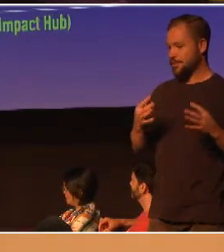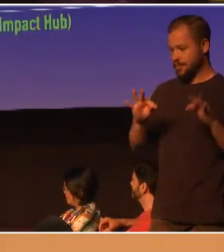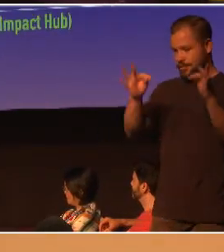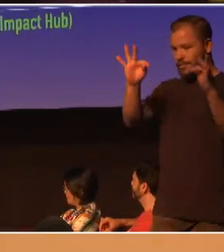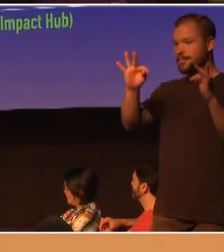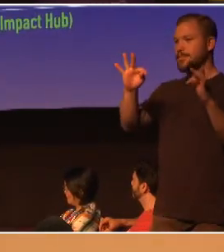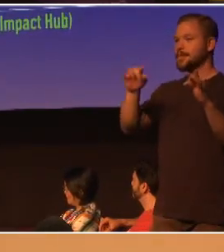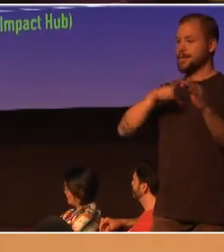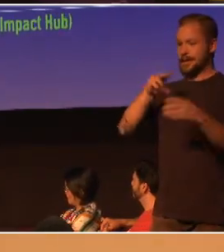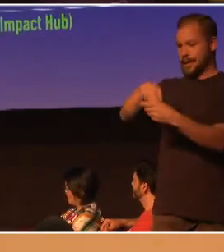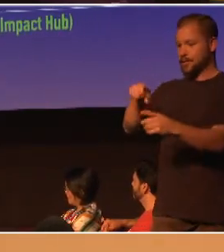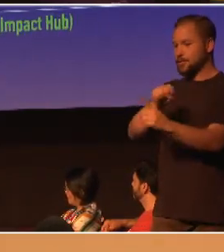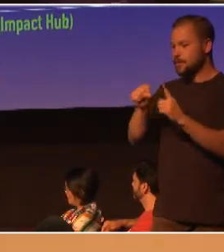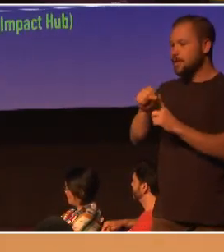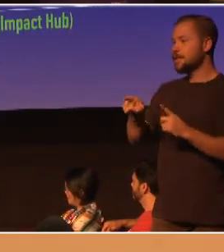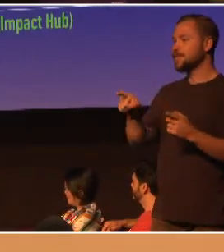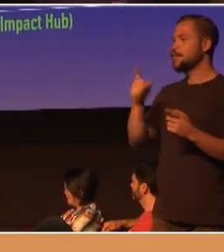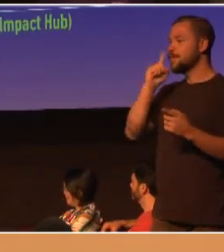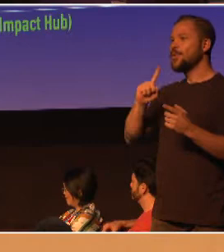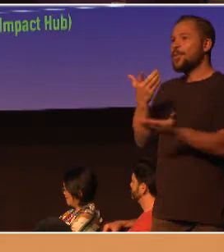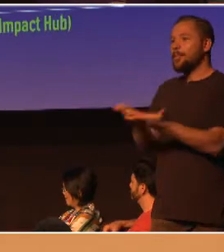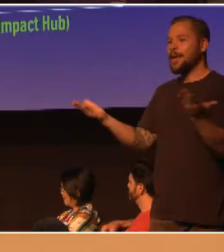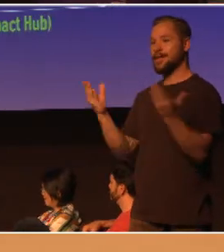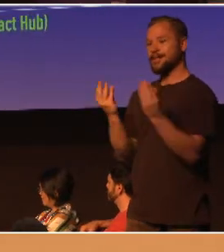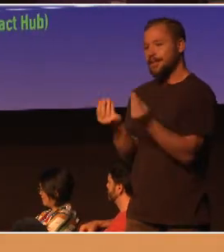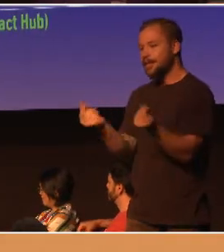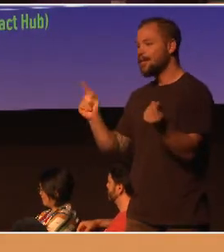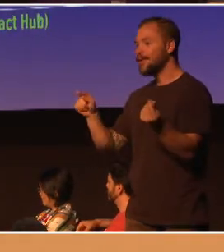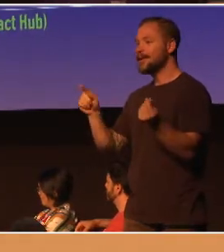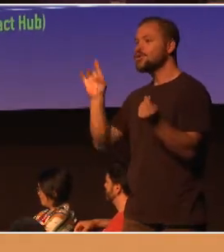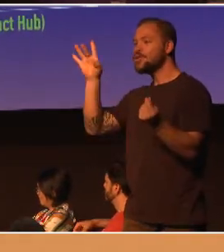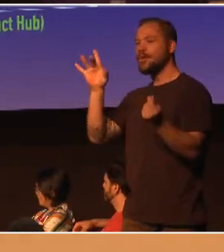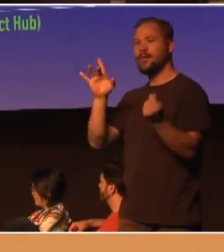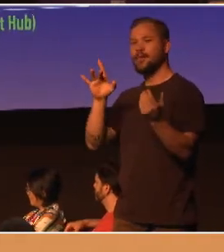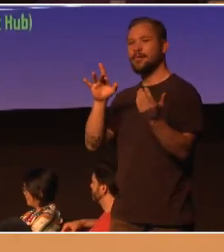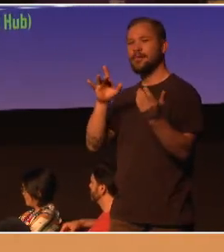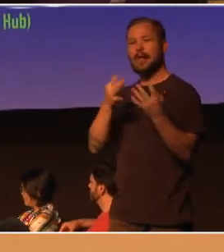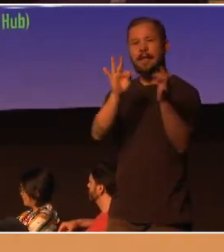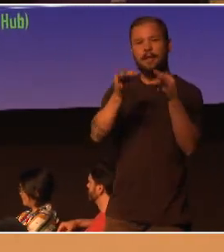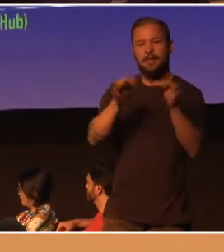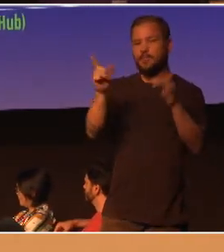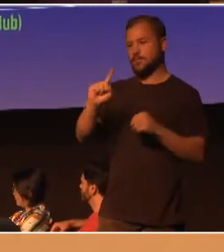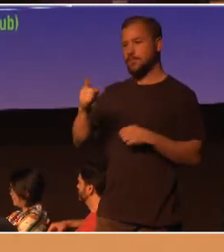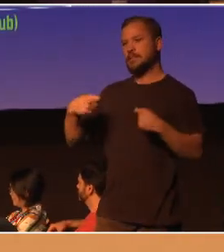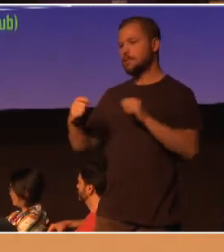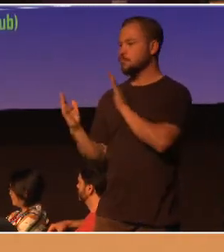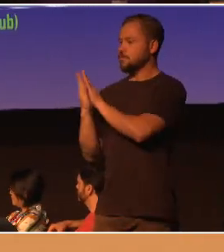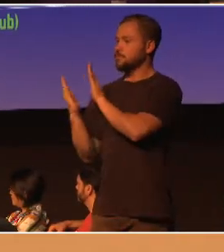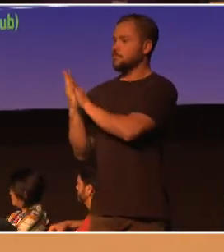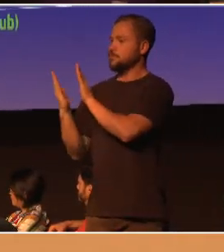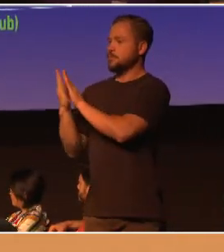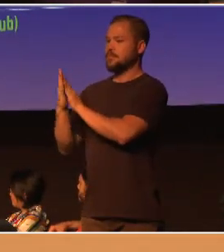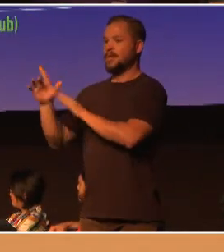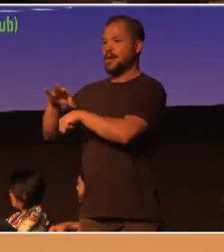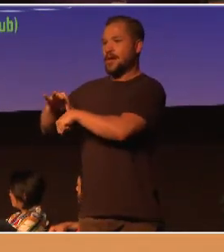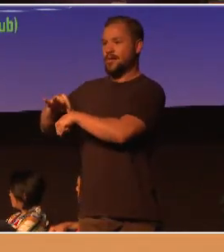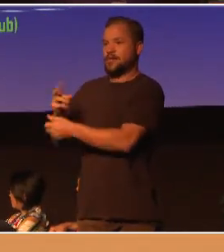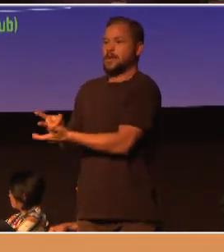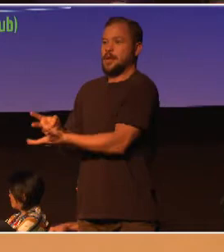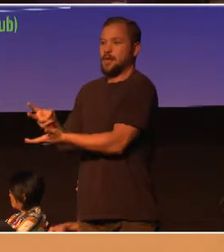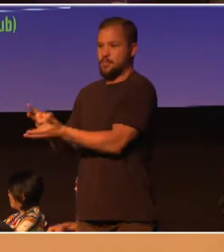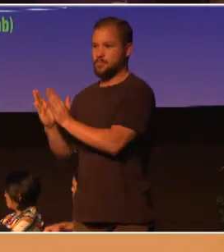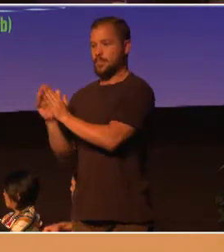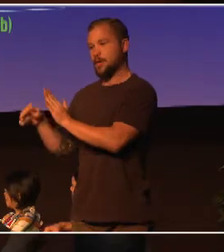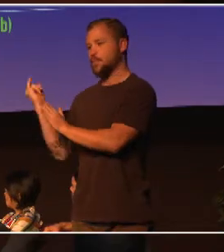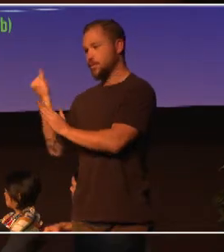nunca perca essa possibilidade desse encontro pessoal, dessa interação real e carne e osso, né? Então, eu acho super importante isso.